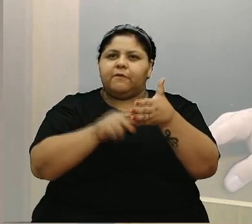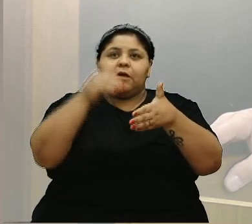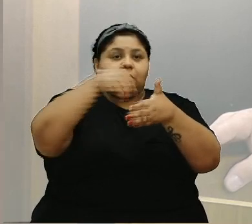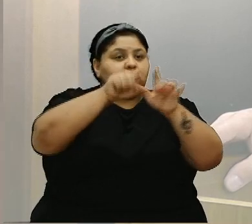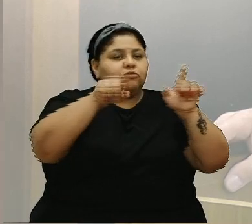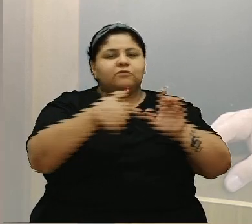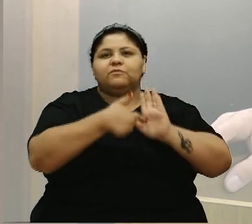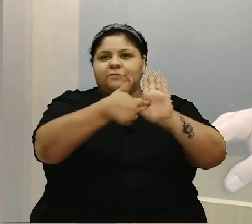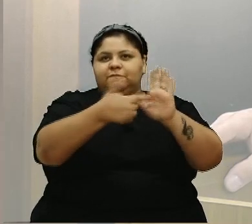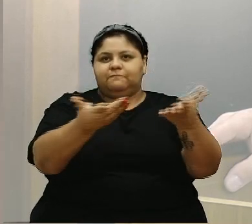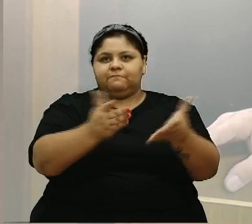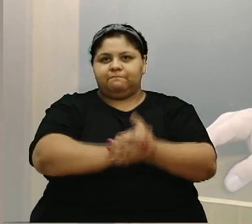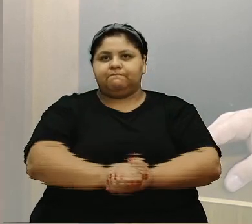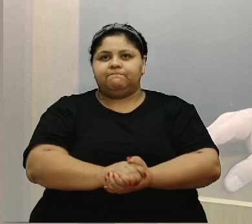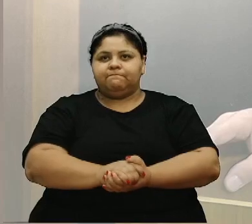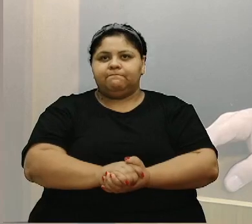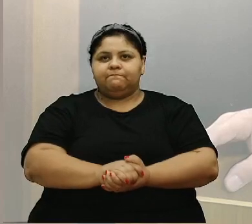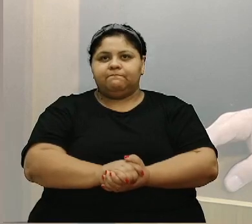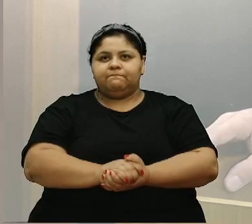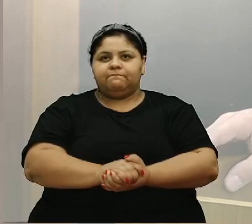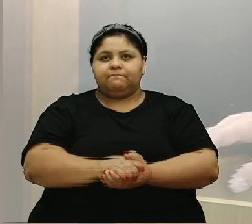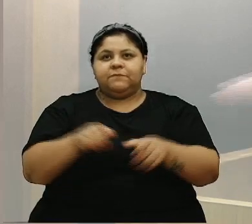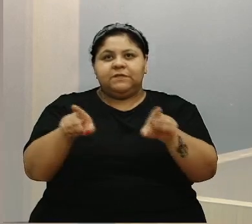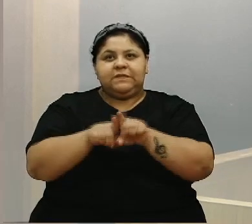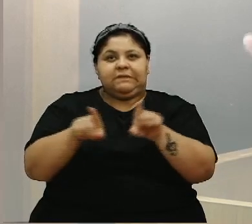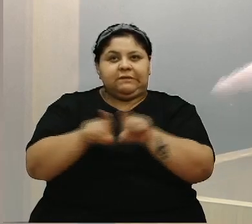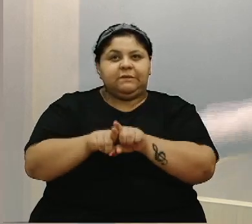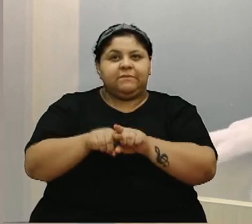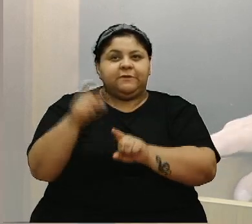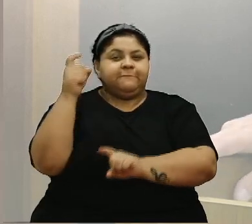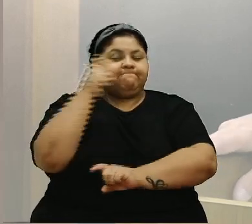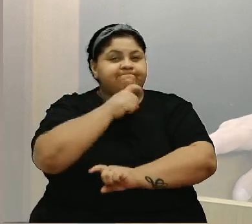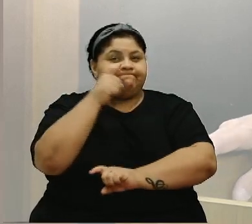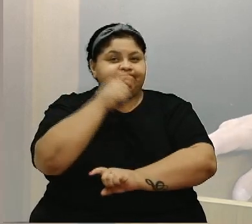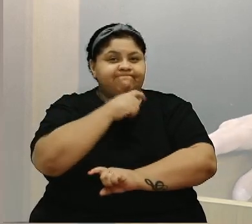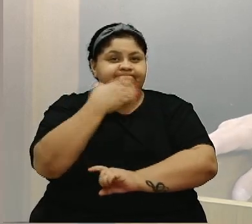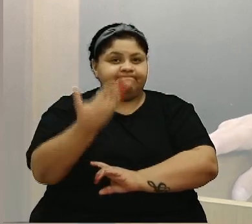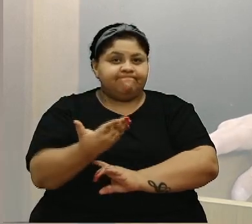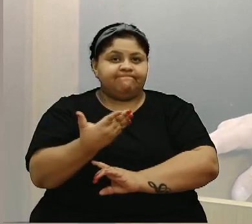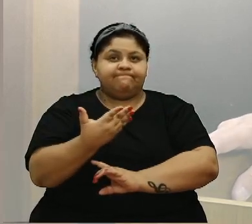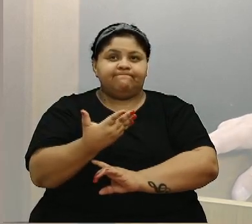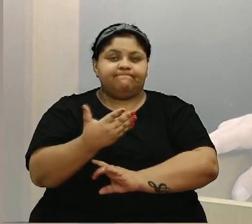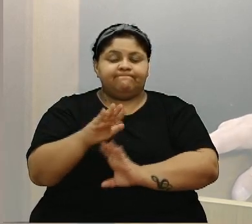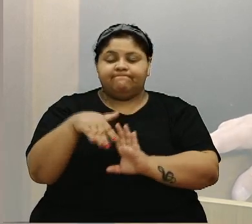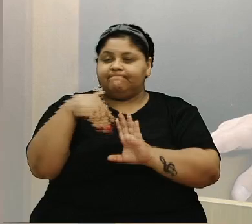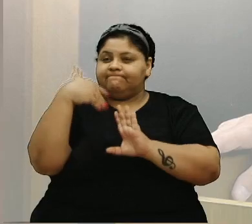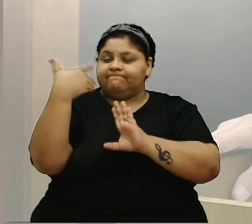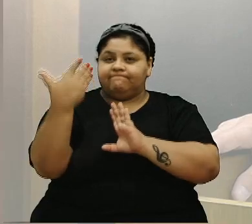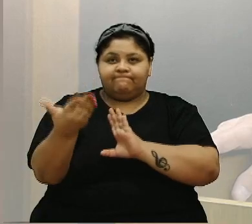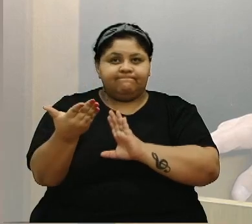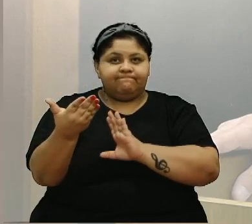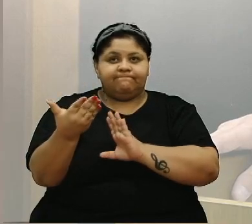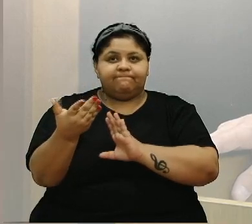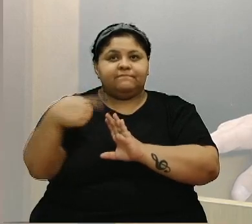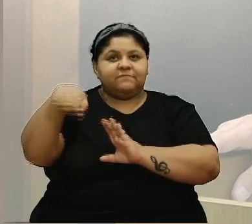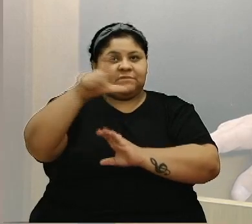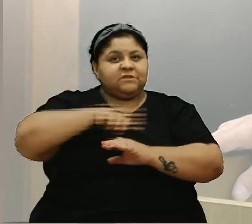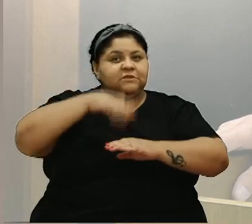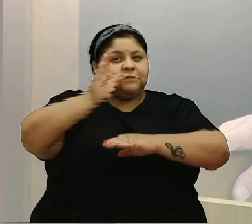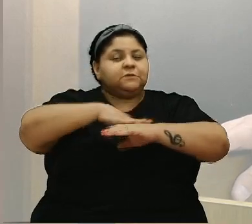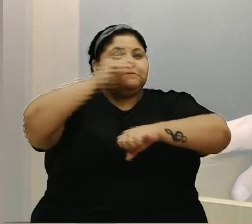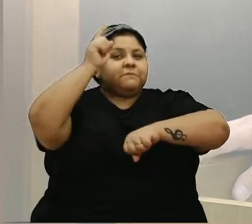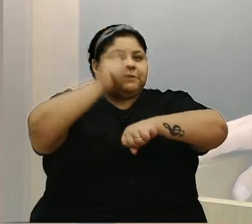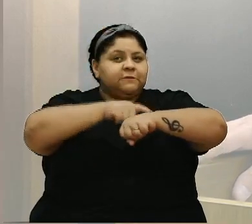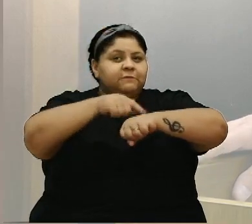isso. Fora o que plantaram de mentiras... o resto foi. E nós vamos ter mais tempo ainda